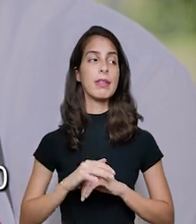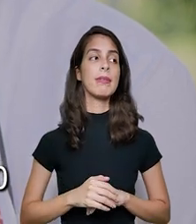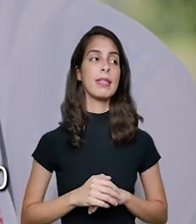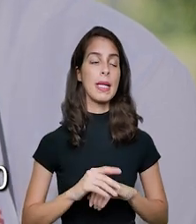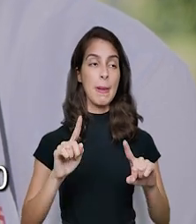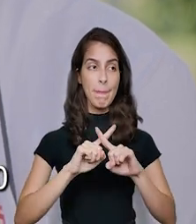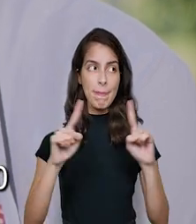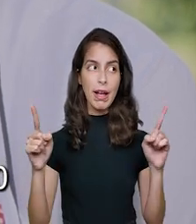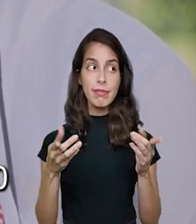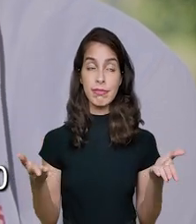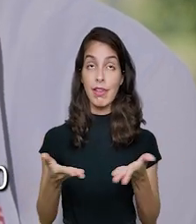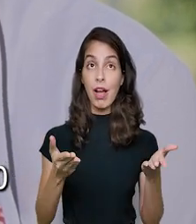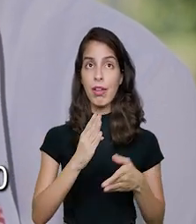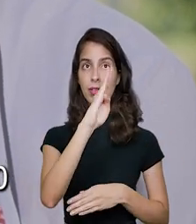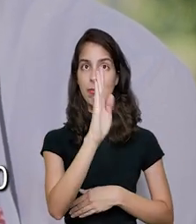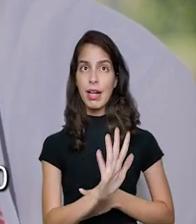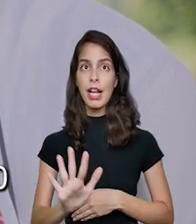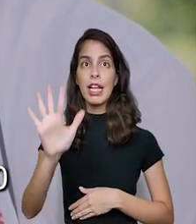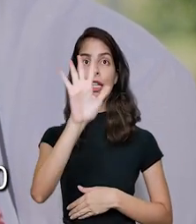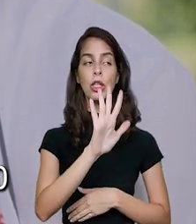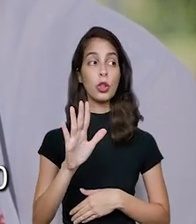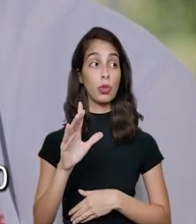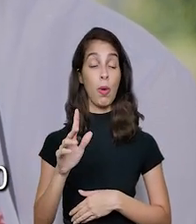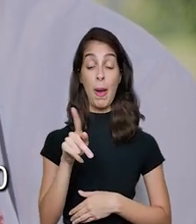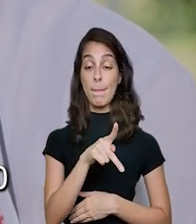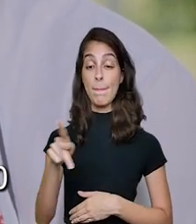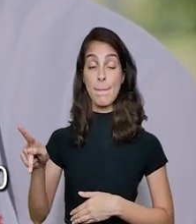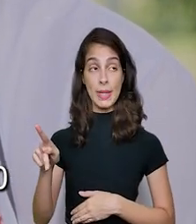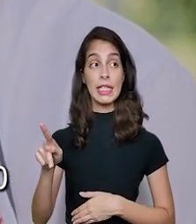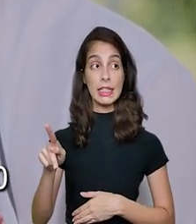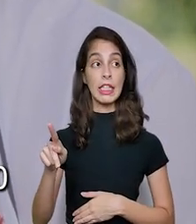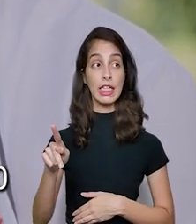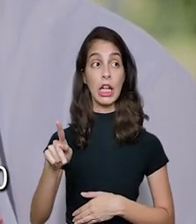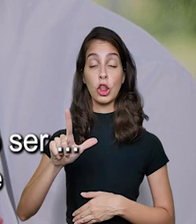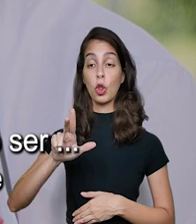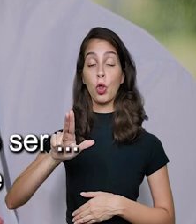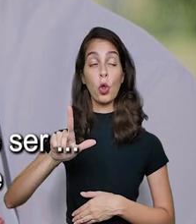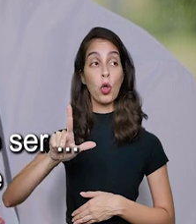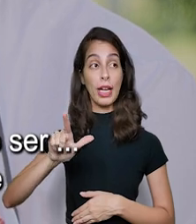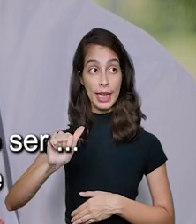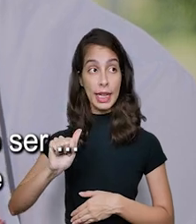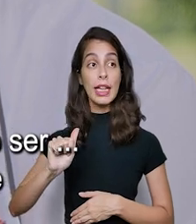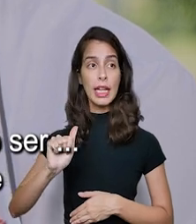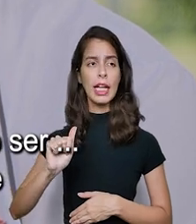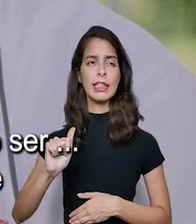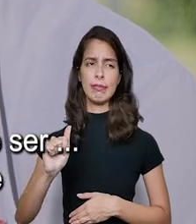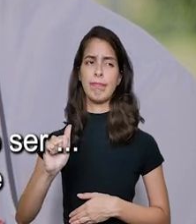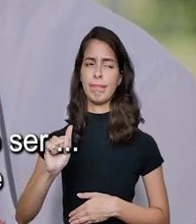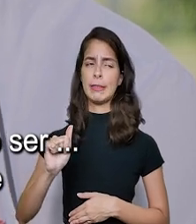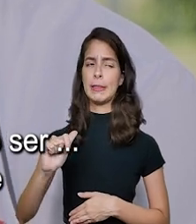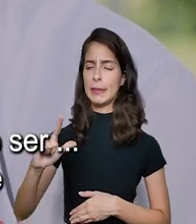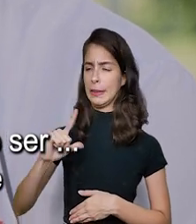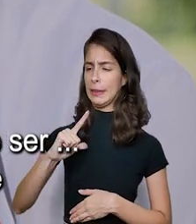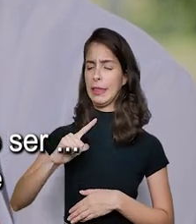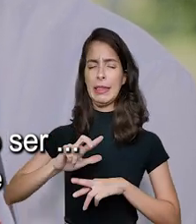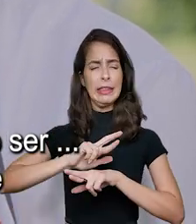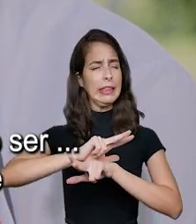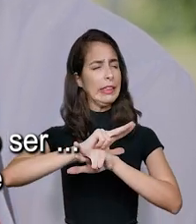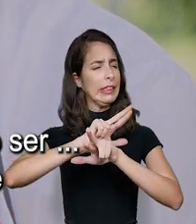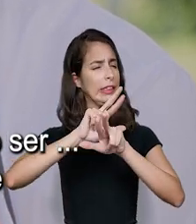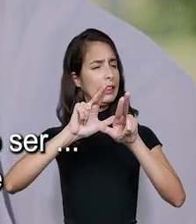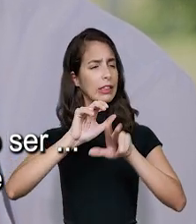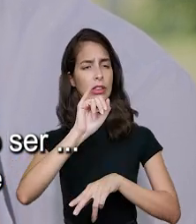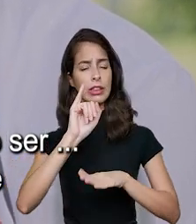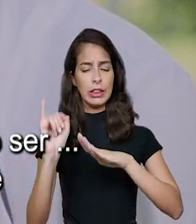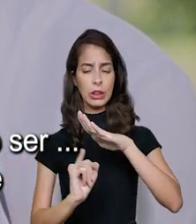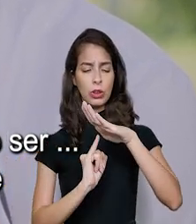a expansão que o que o presidente Lula né apresentou pra gente o mais 100 Camp nós estamos falando de 780 né